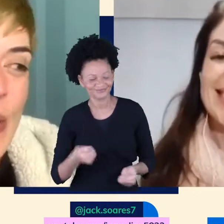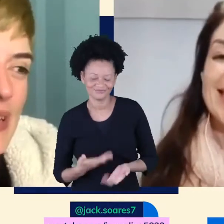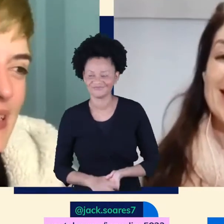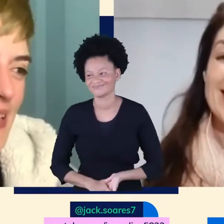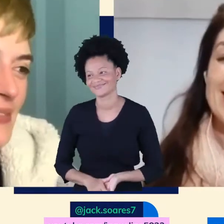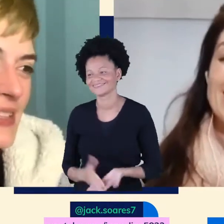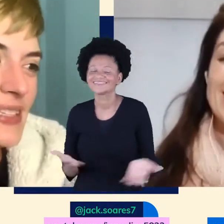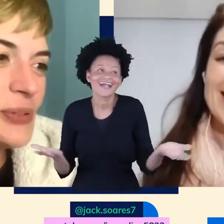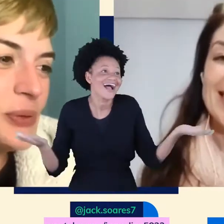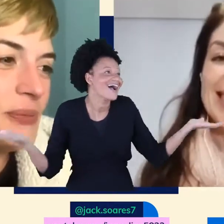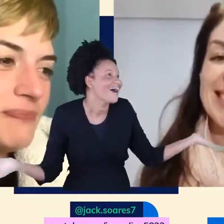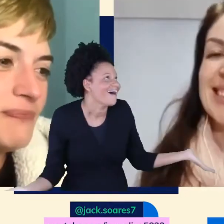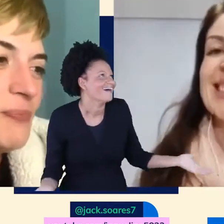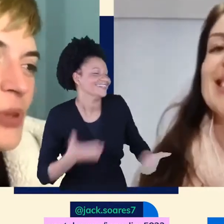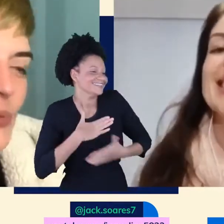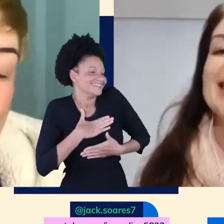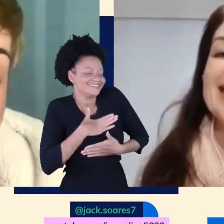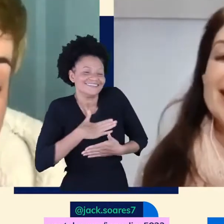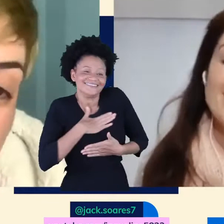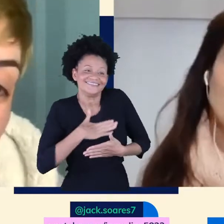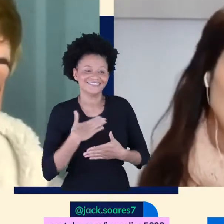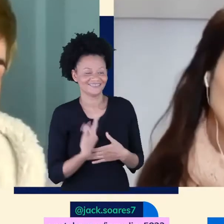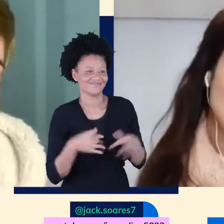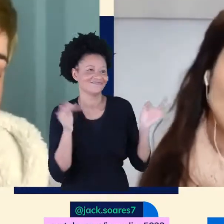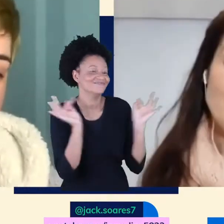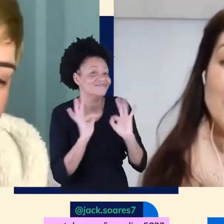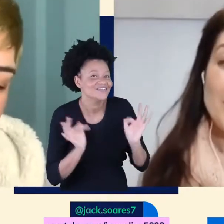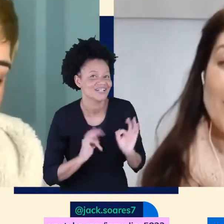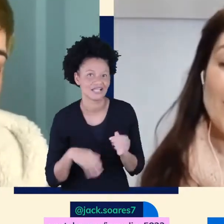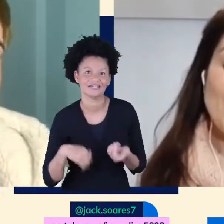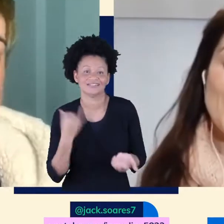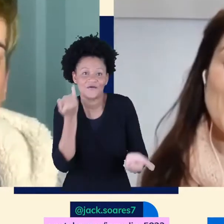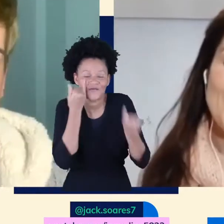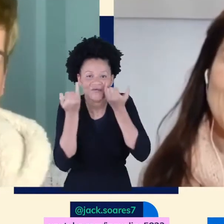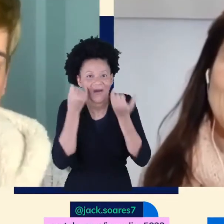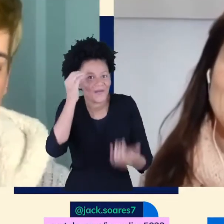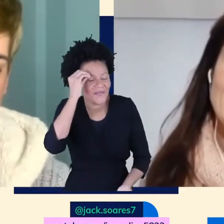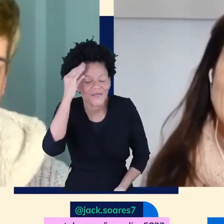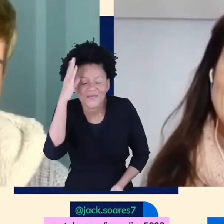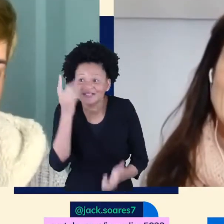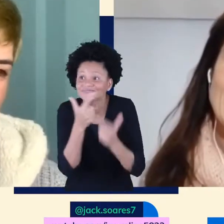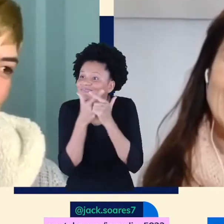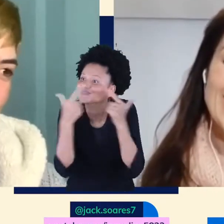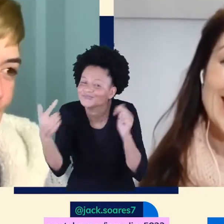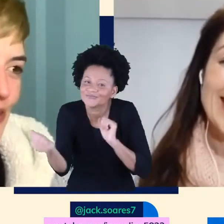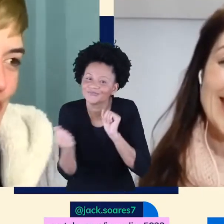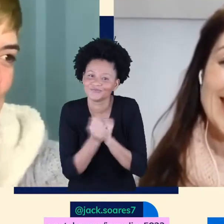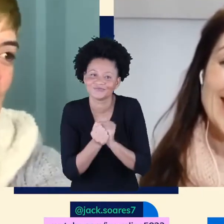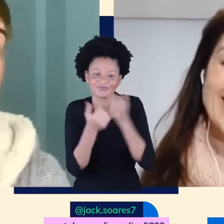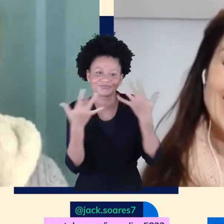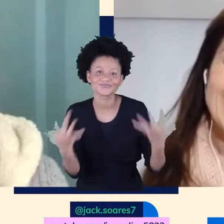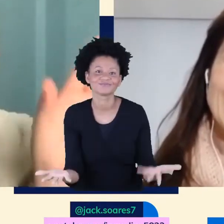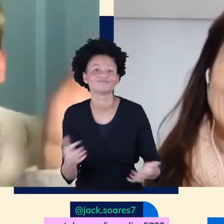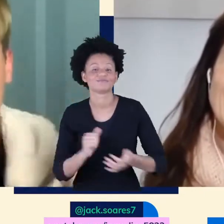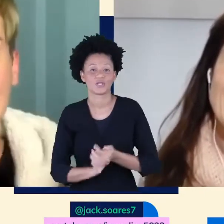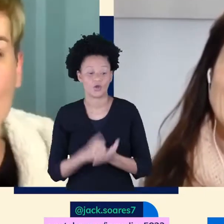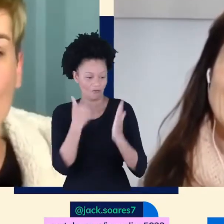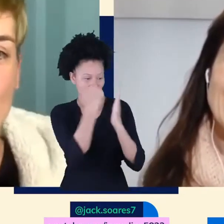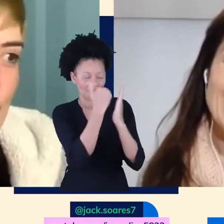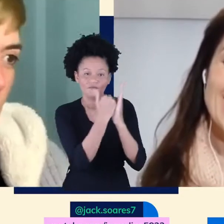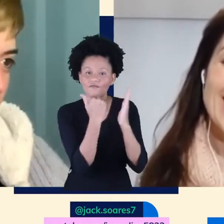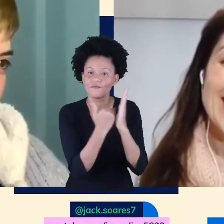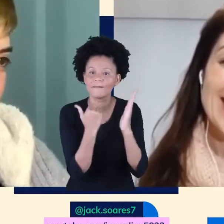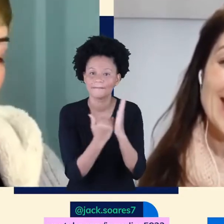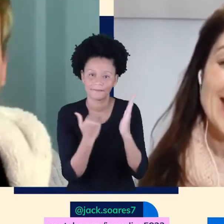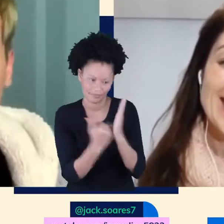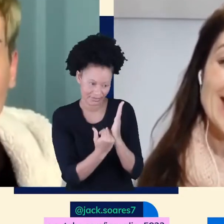é nossa, está sendo muito aprendizado. Então, uma sorte a gente ter você aqui com a gente. Bom, eu fiz a minha listinha hoje,